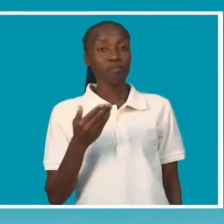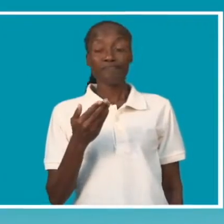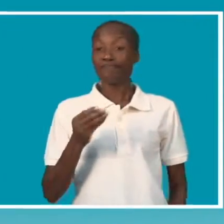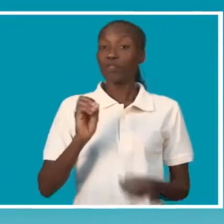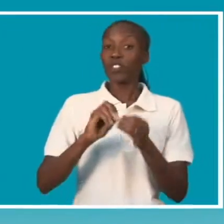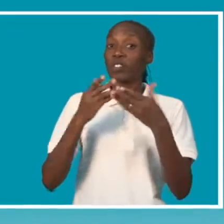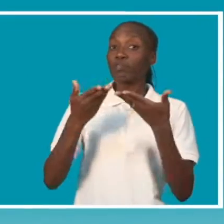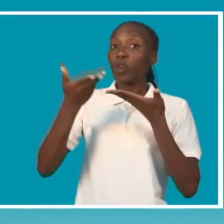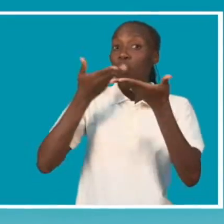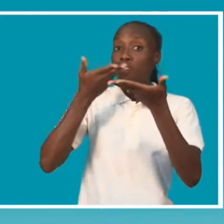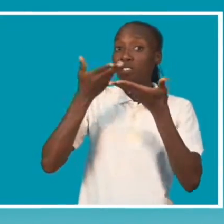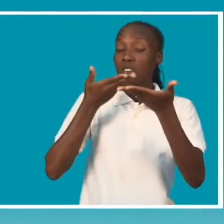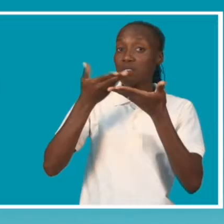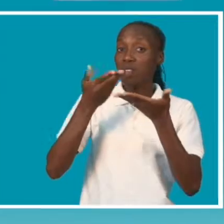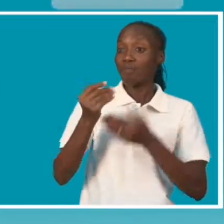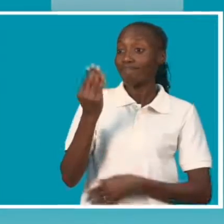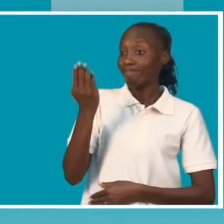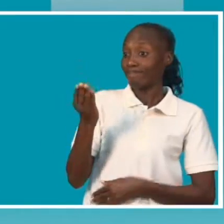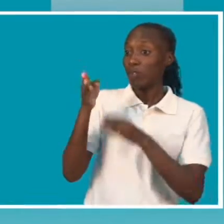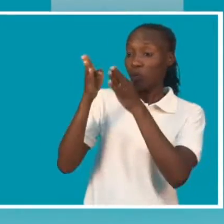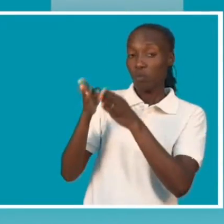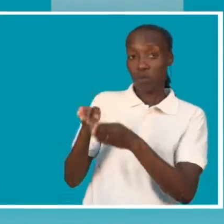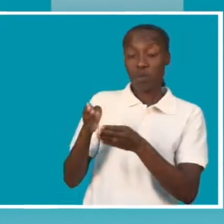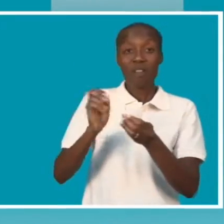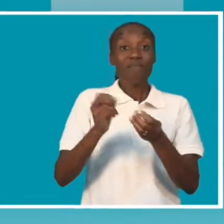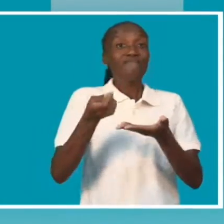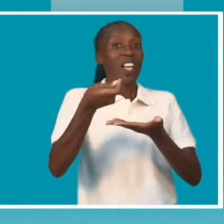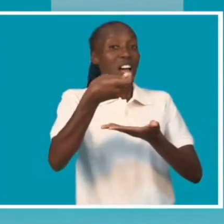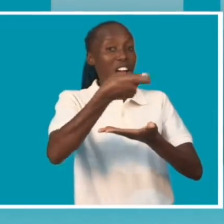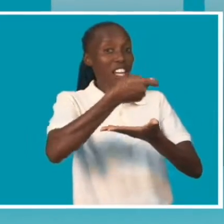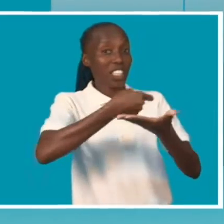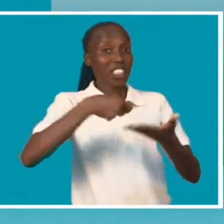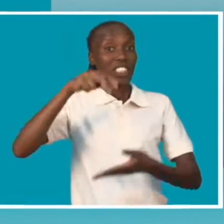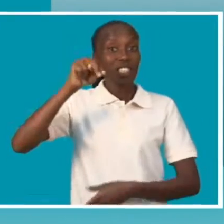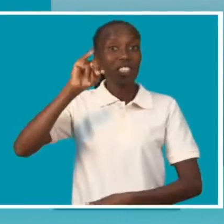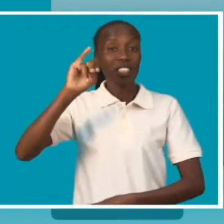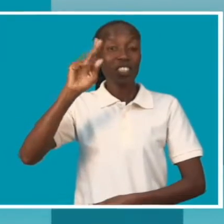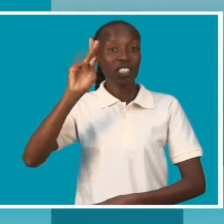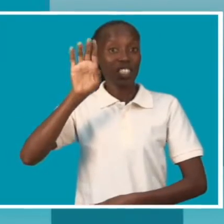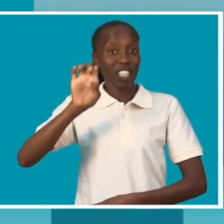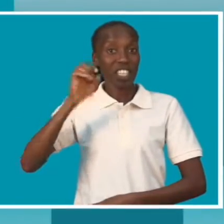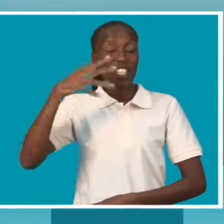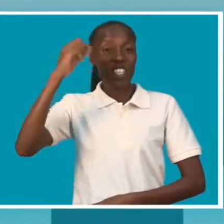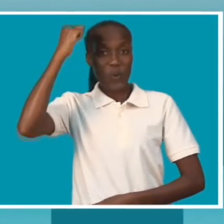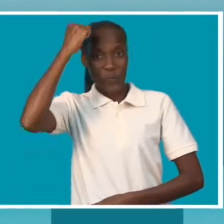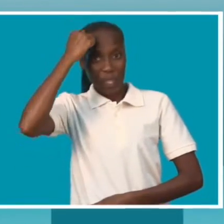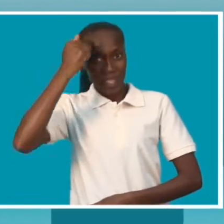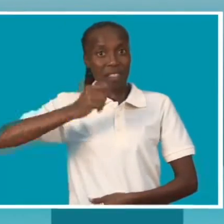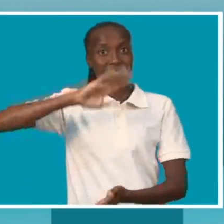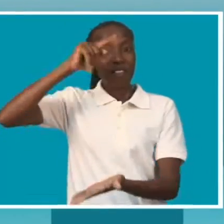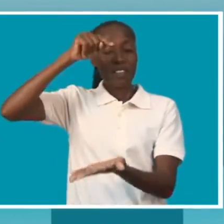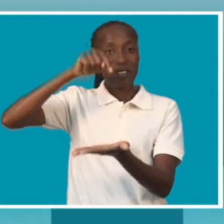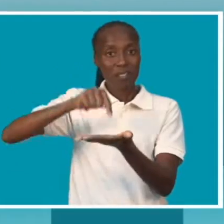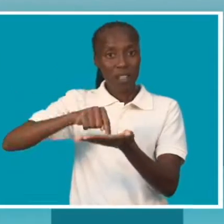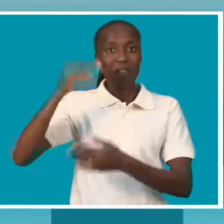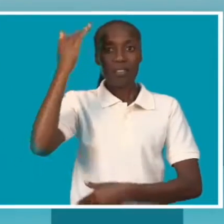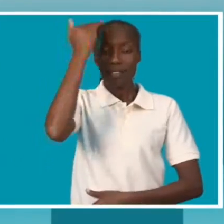Foi assim que nós conversamos com um grande artista, Nick, que é conhecido aqui a nível da cidade de